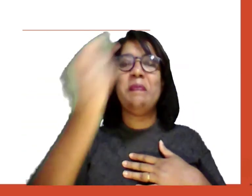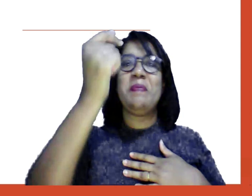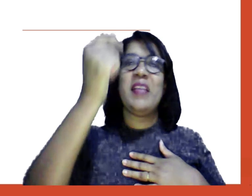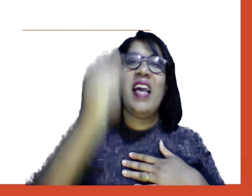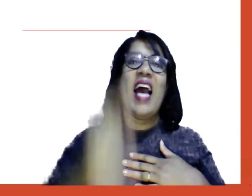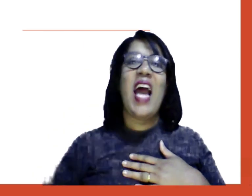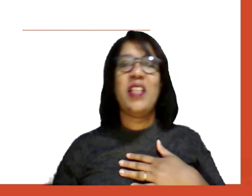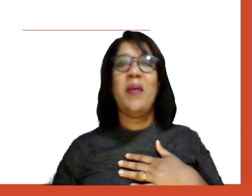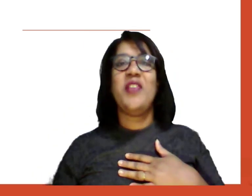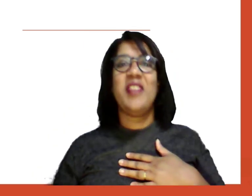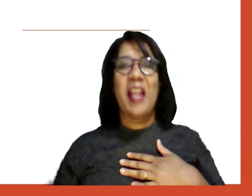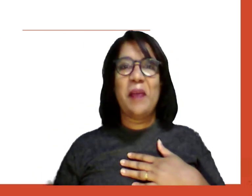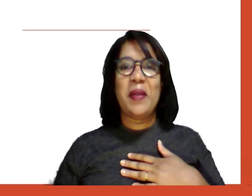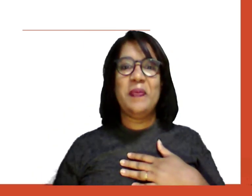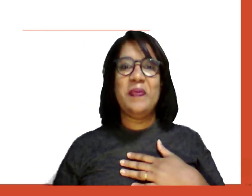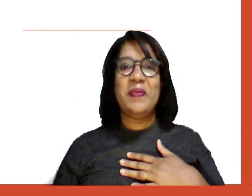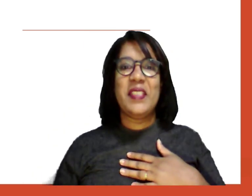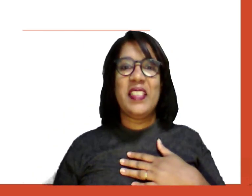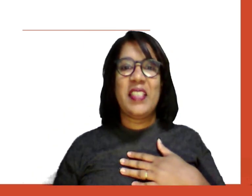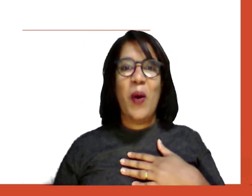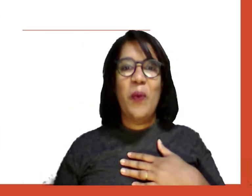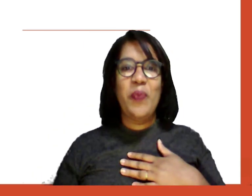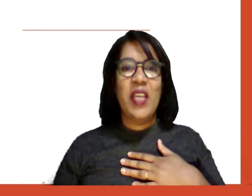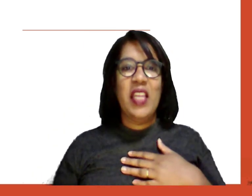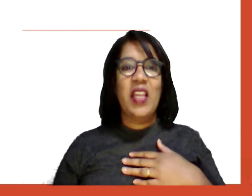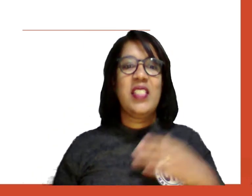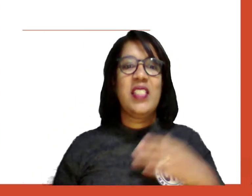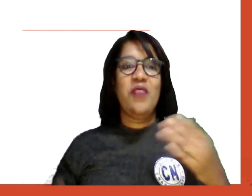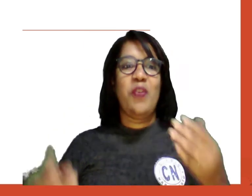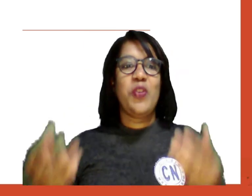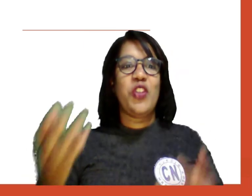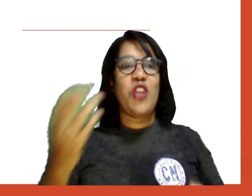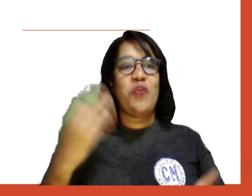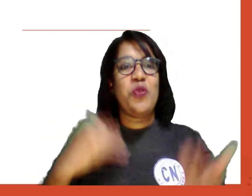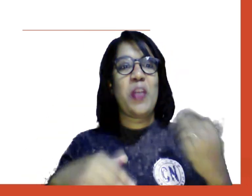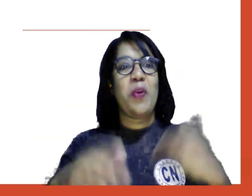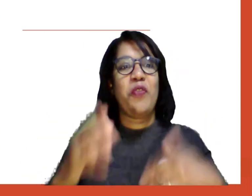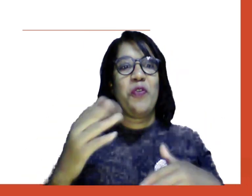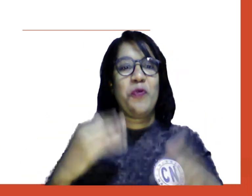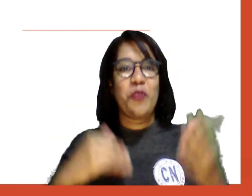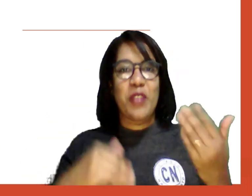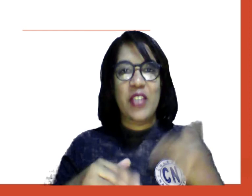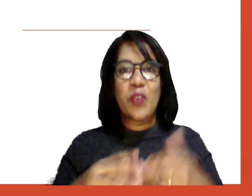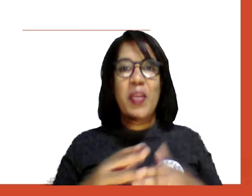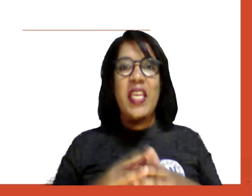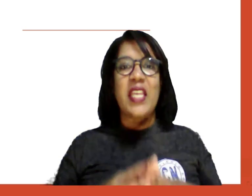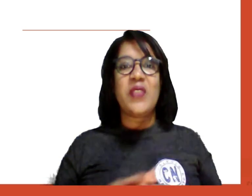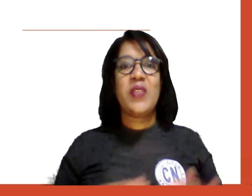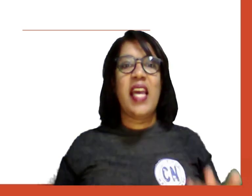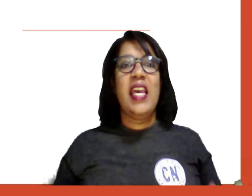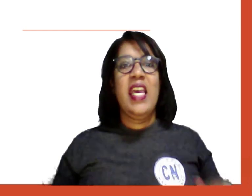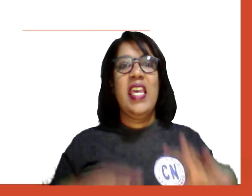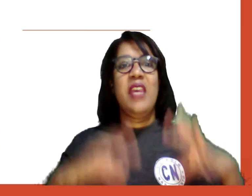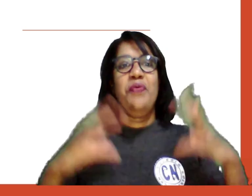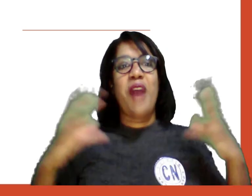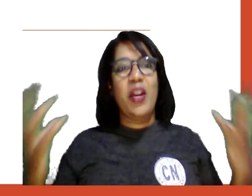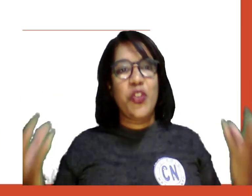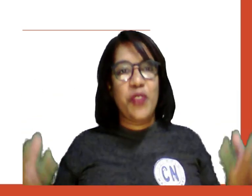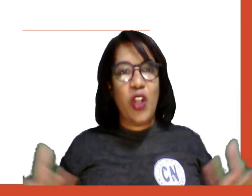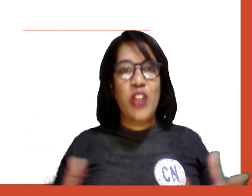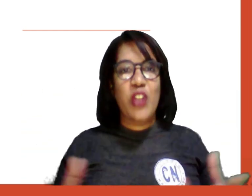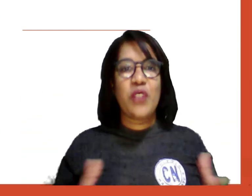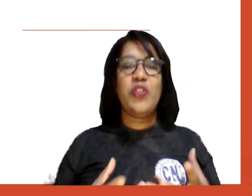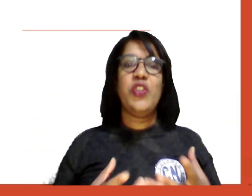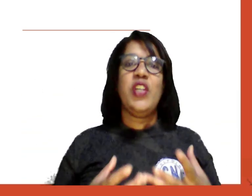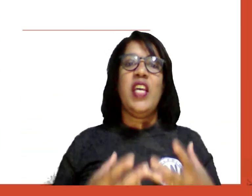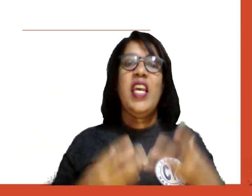precisamos dele, a nossa mente se lembra. Tá bom? Então assim, nós vamos nos aprofundar sobre isso, né? E